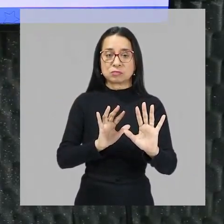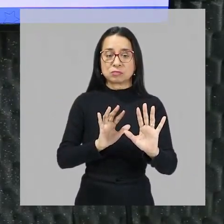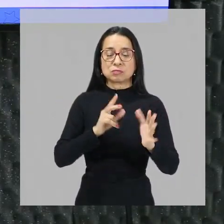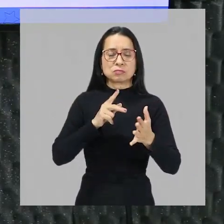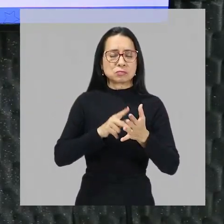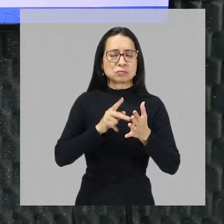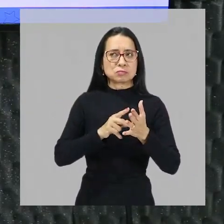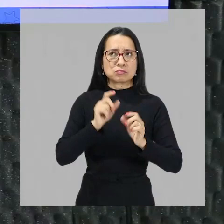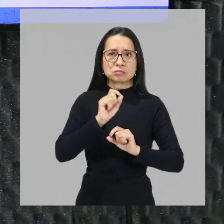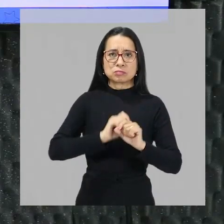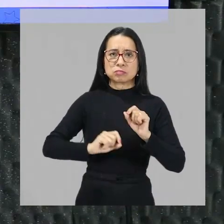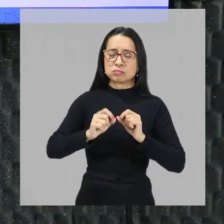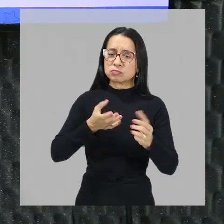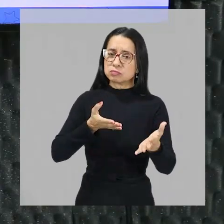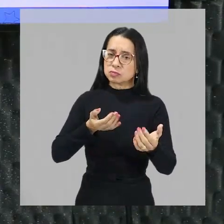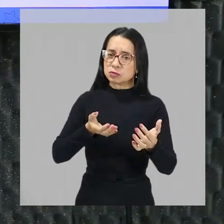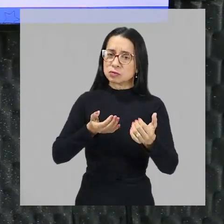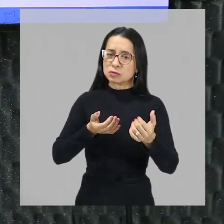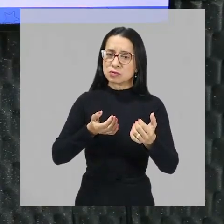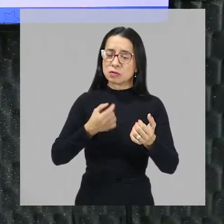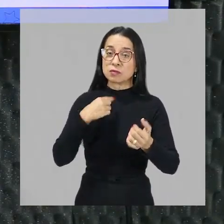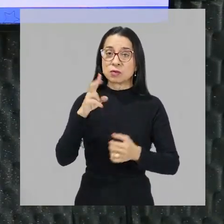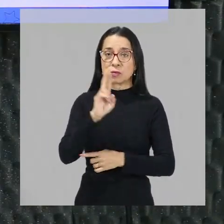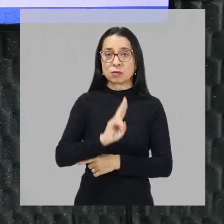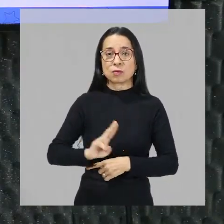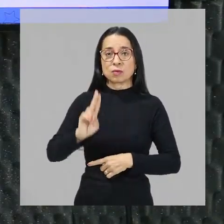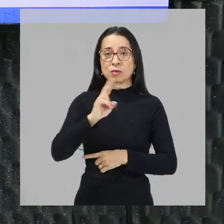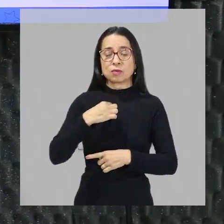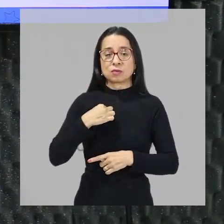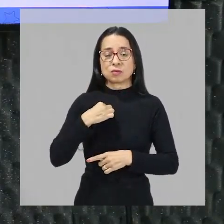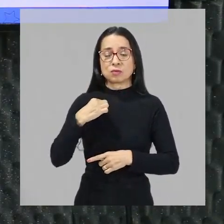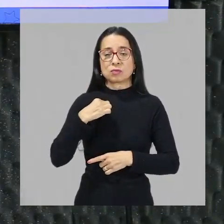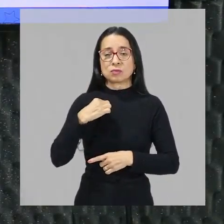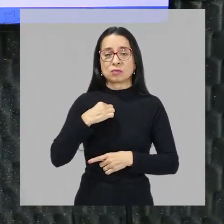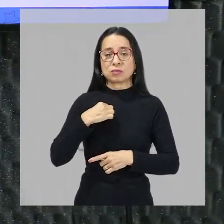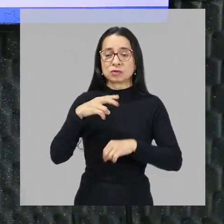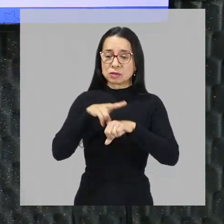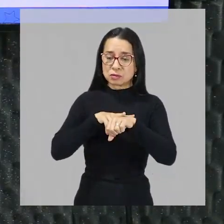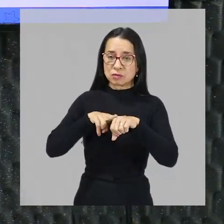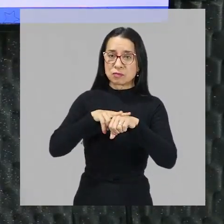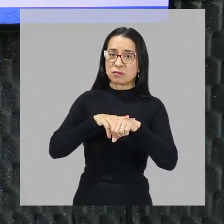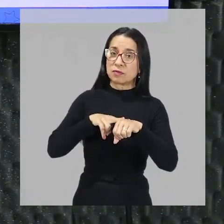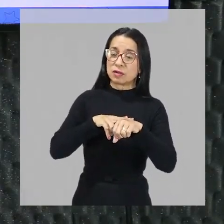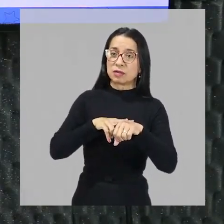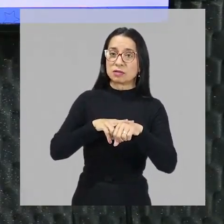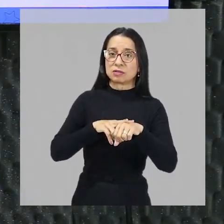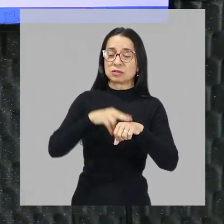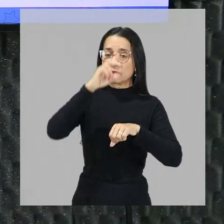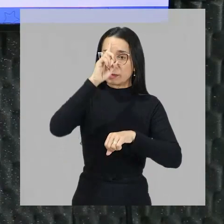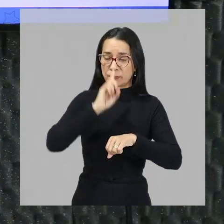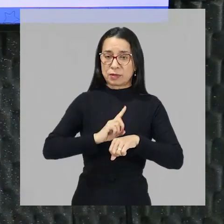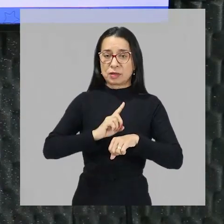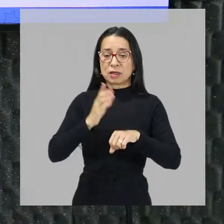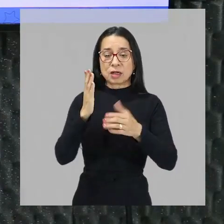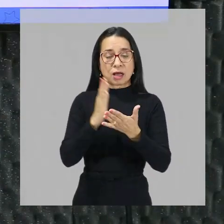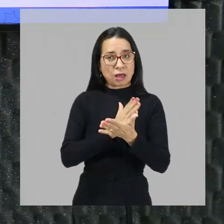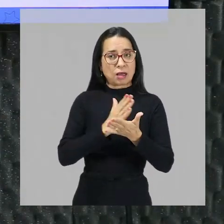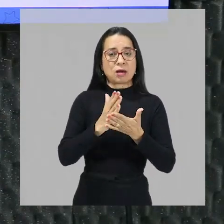justamente muitos vestidos de verde e amarelo, pintando as suas caras, alguns vestindo